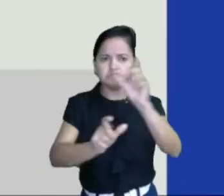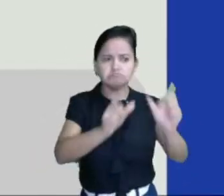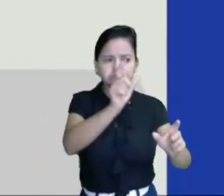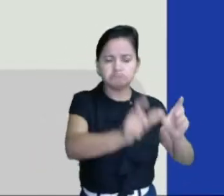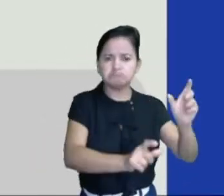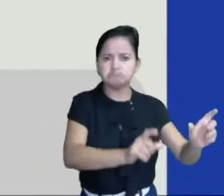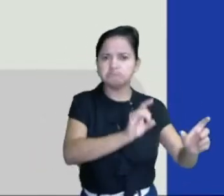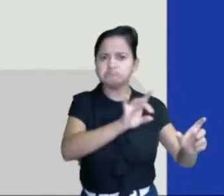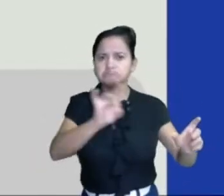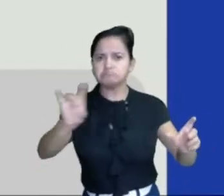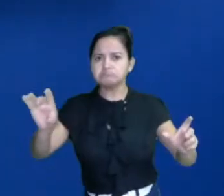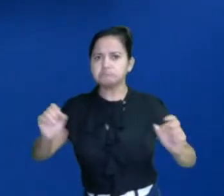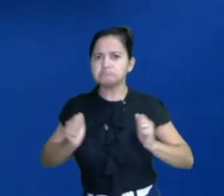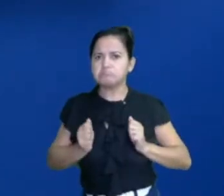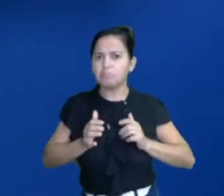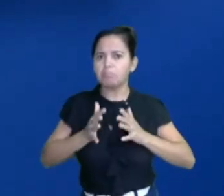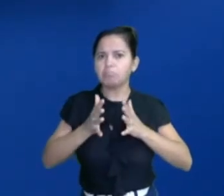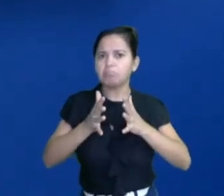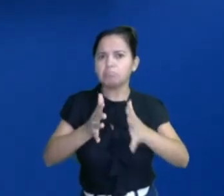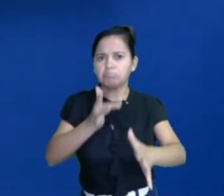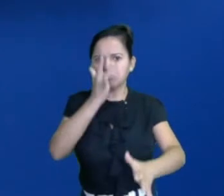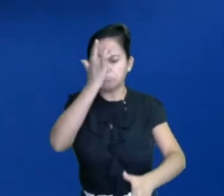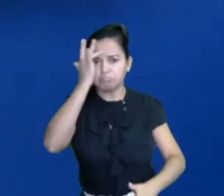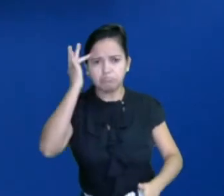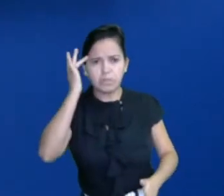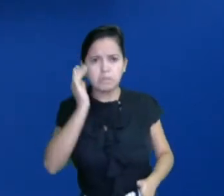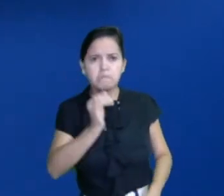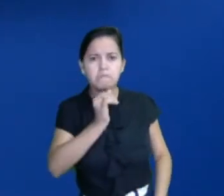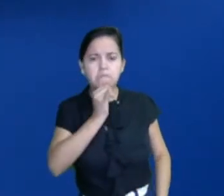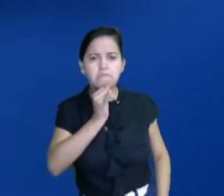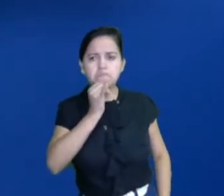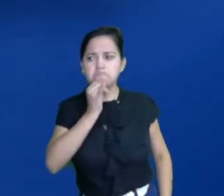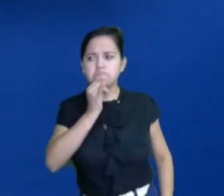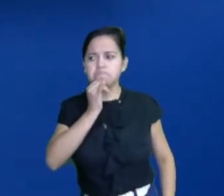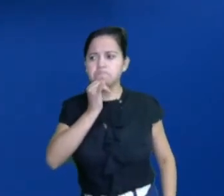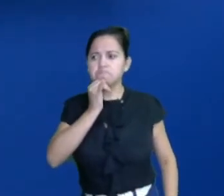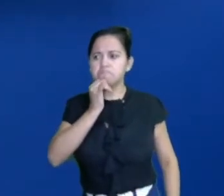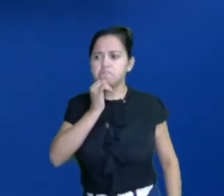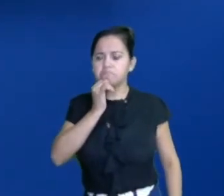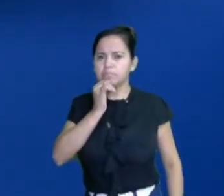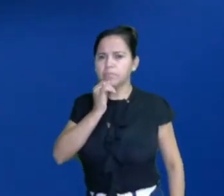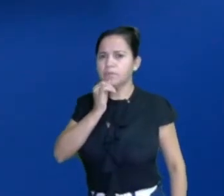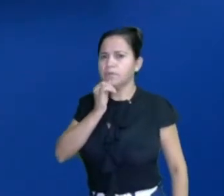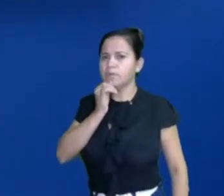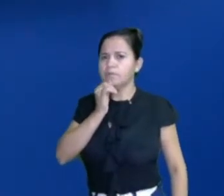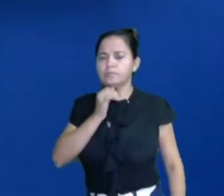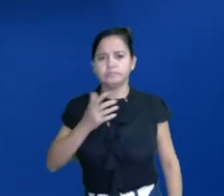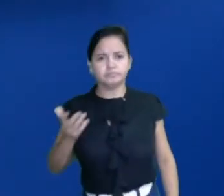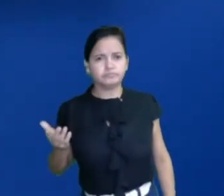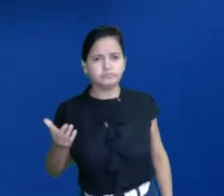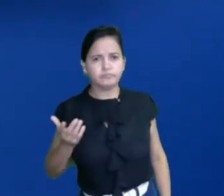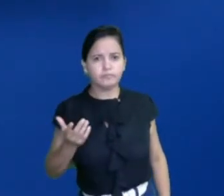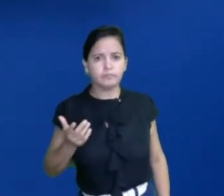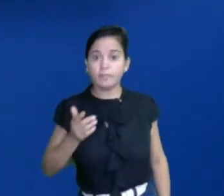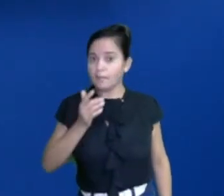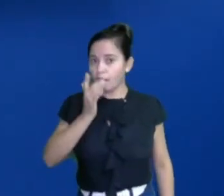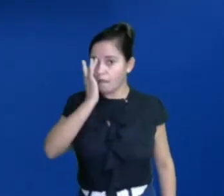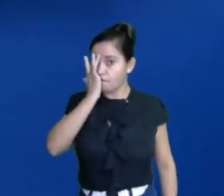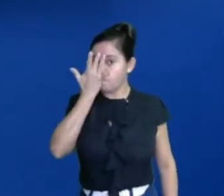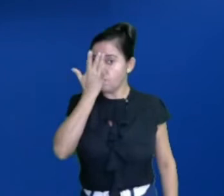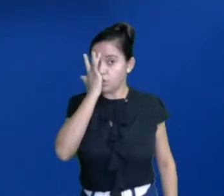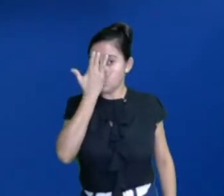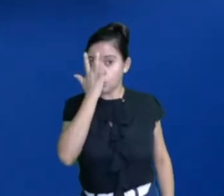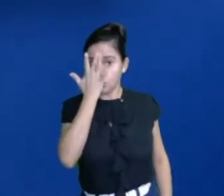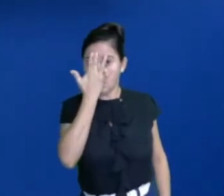das pessoas. Por exemplo, quem aqui nunca viveu o Carnaval de